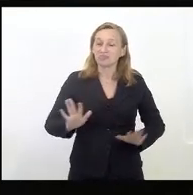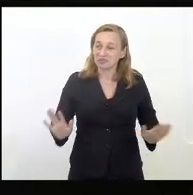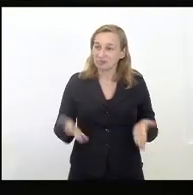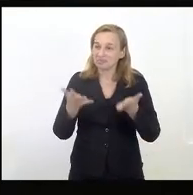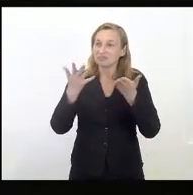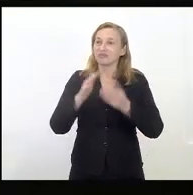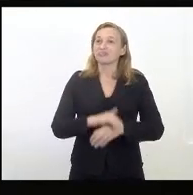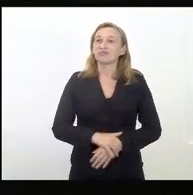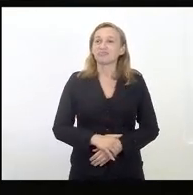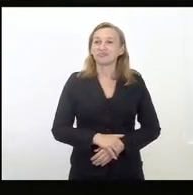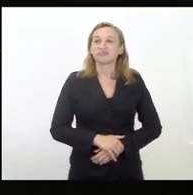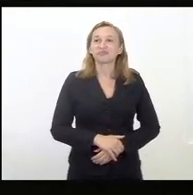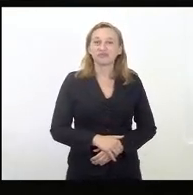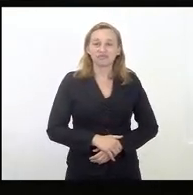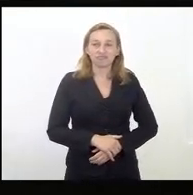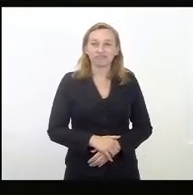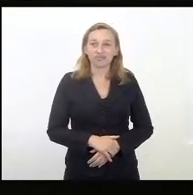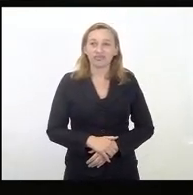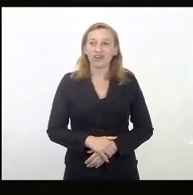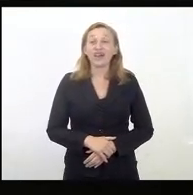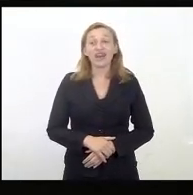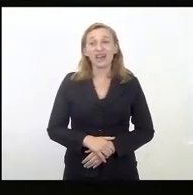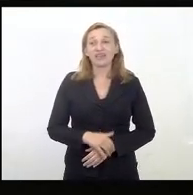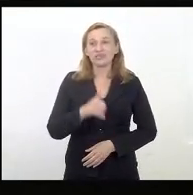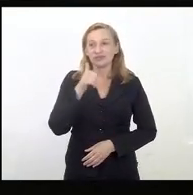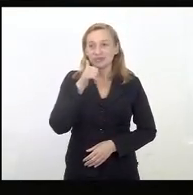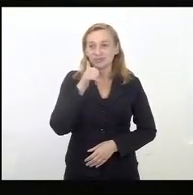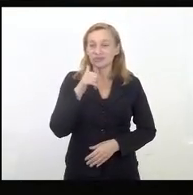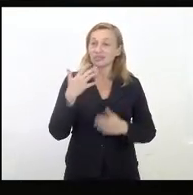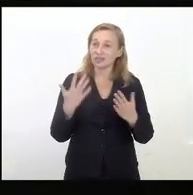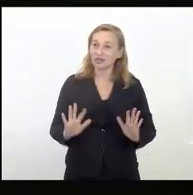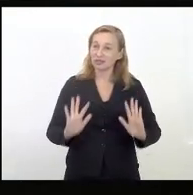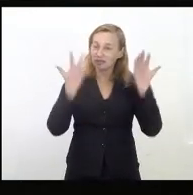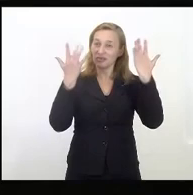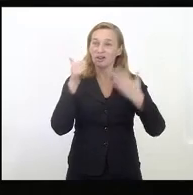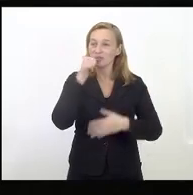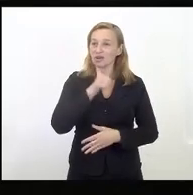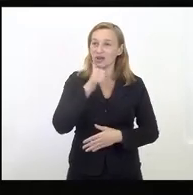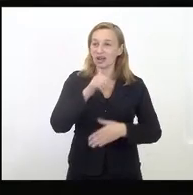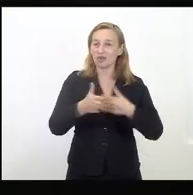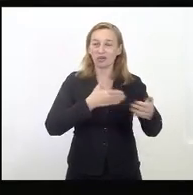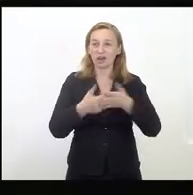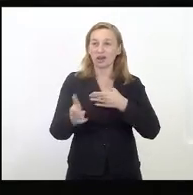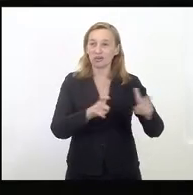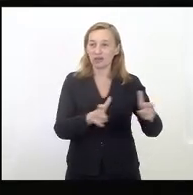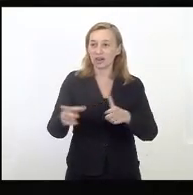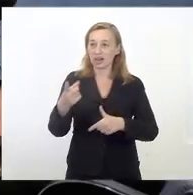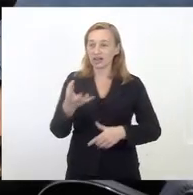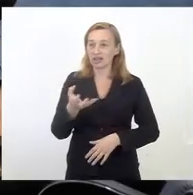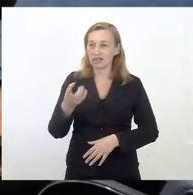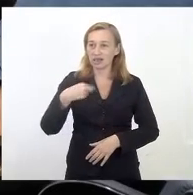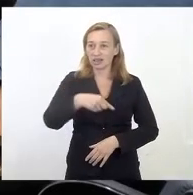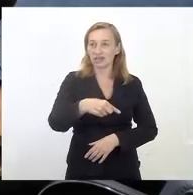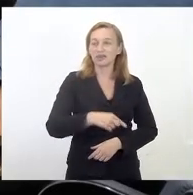estímulos viva a mulher no espaço onde ela quiser